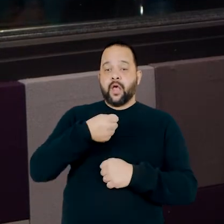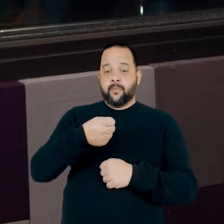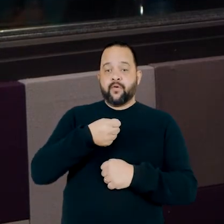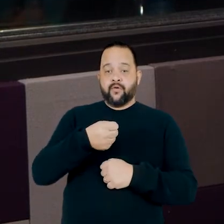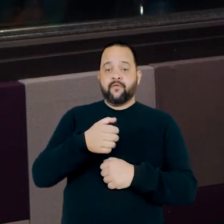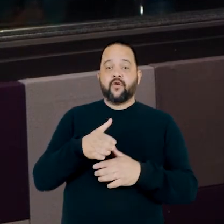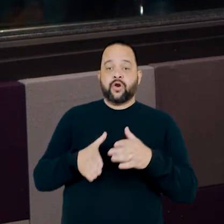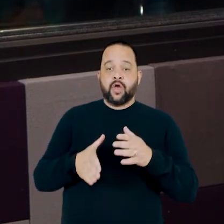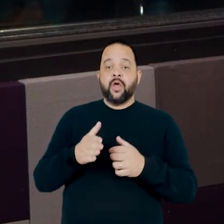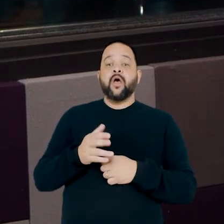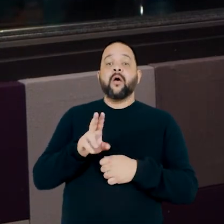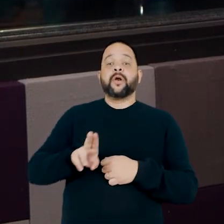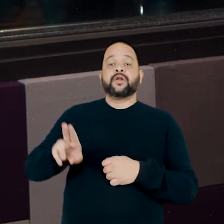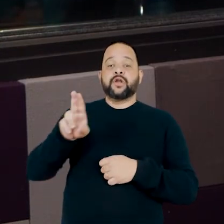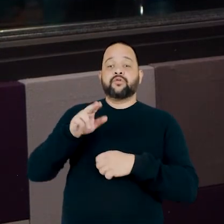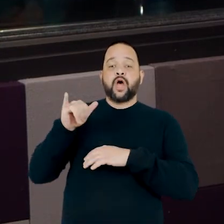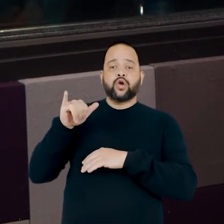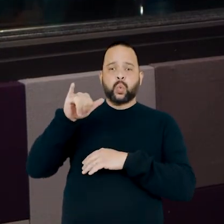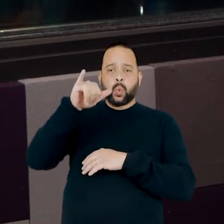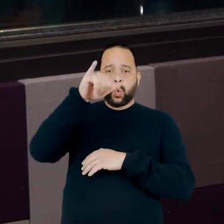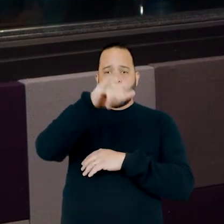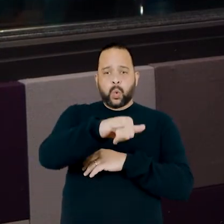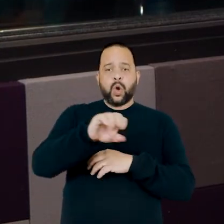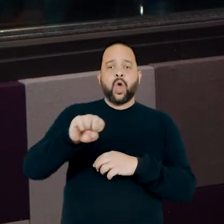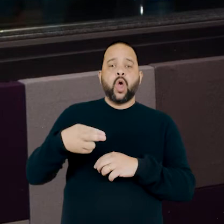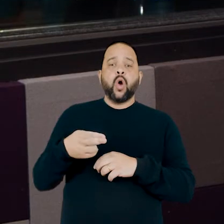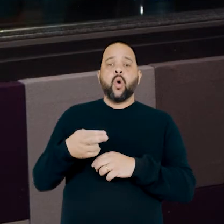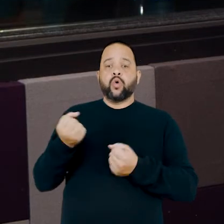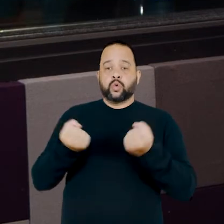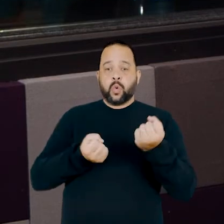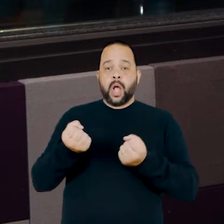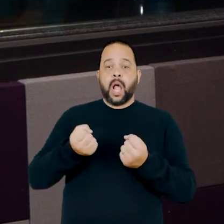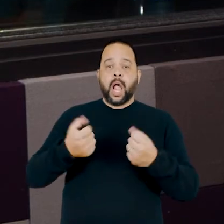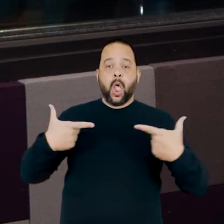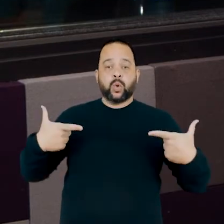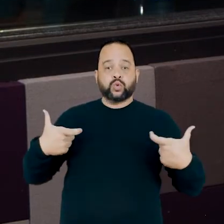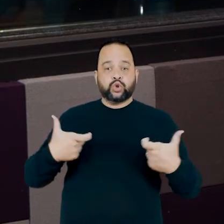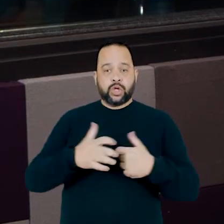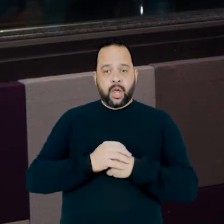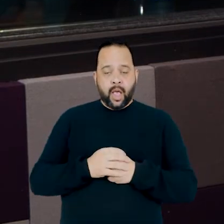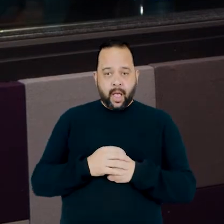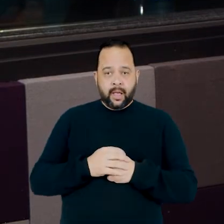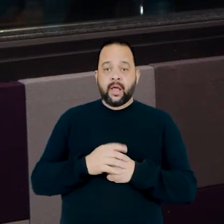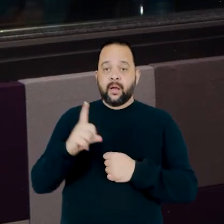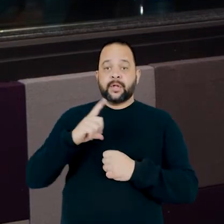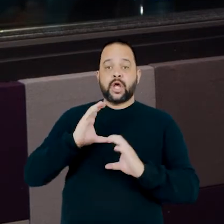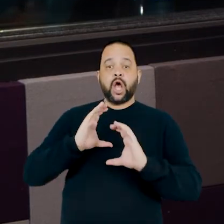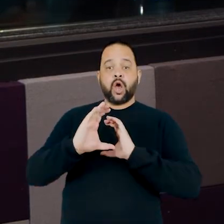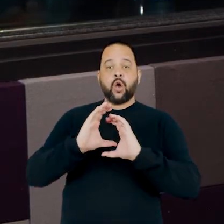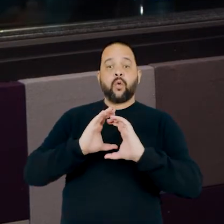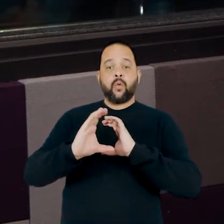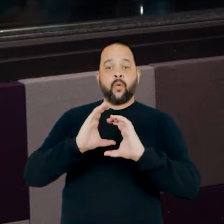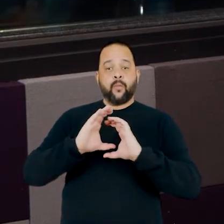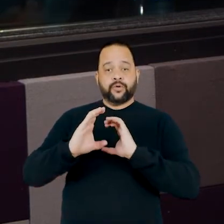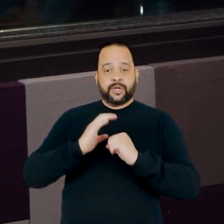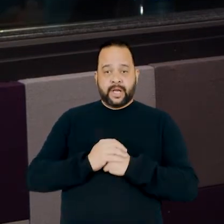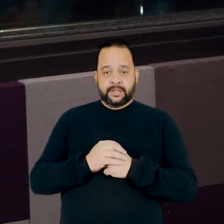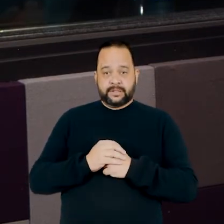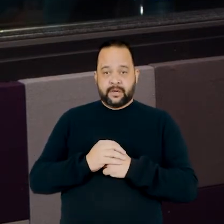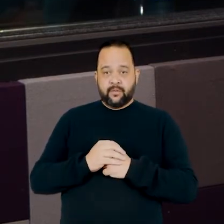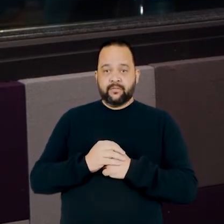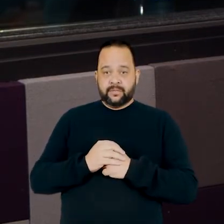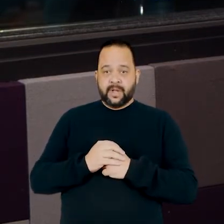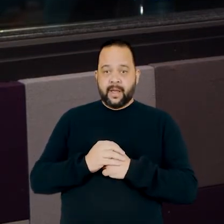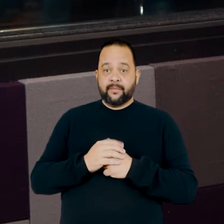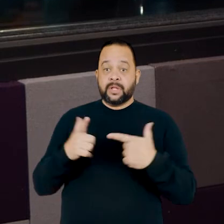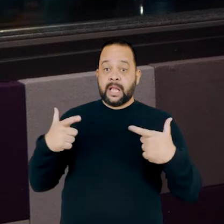dentro de uma aeronave, de um tanque de guerra, né? Que poderia ser o único canal de comunicação decisivo ali pra salvar